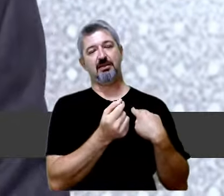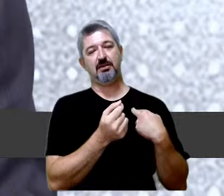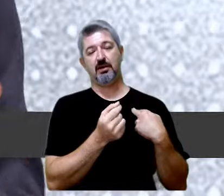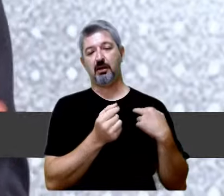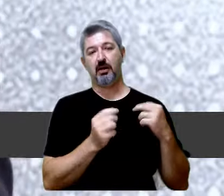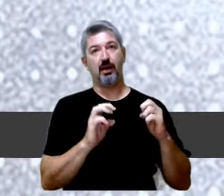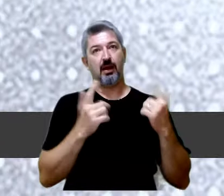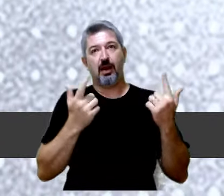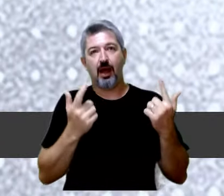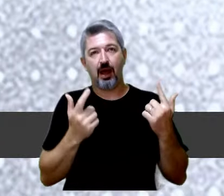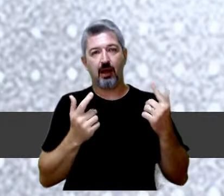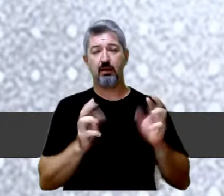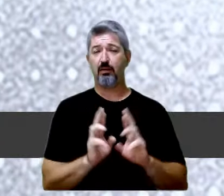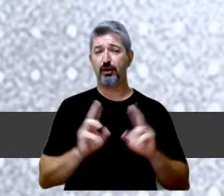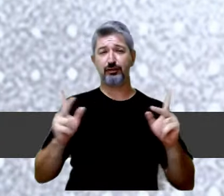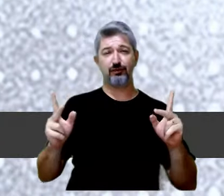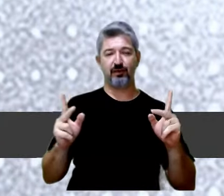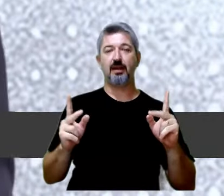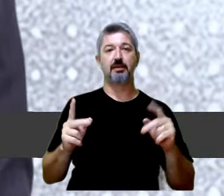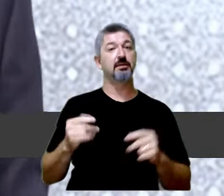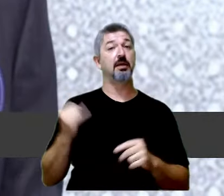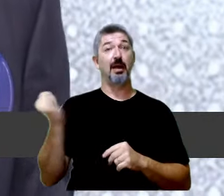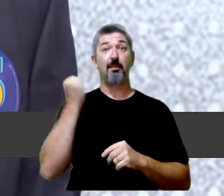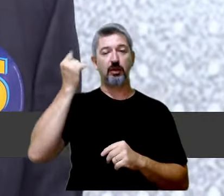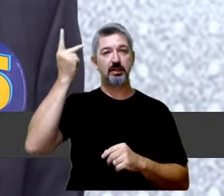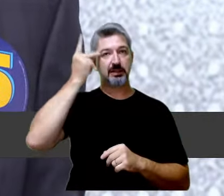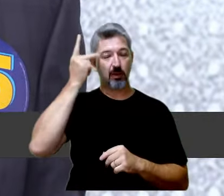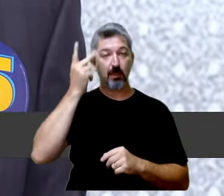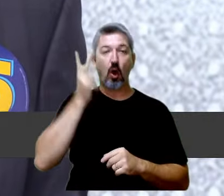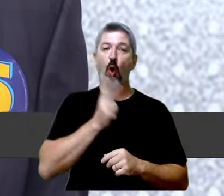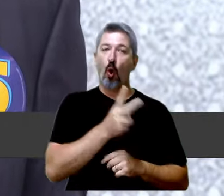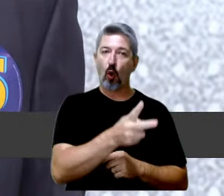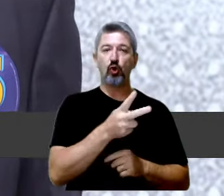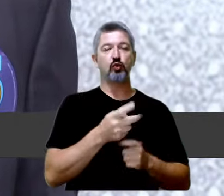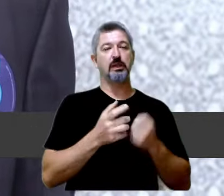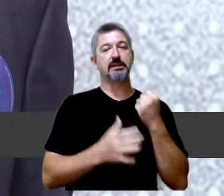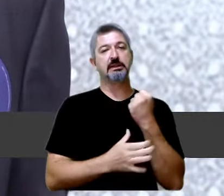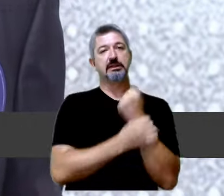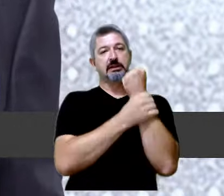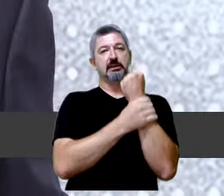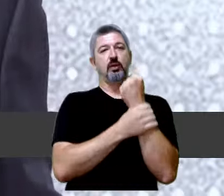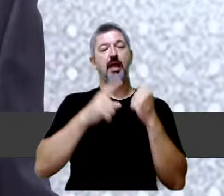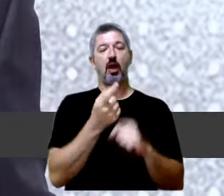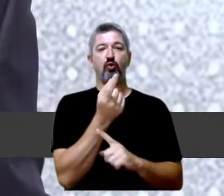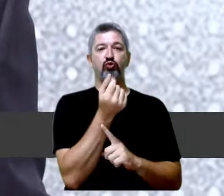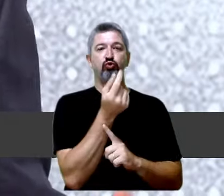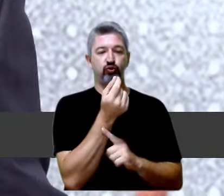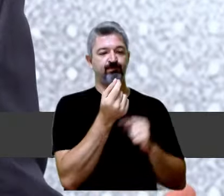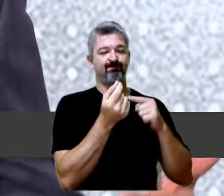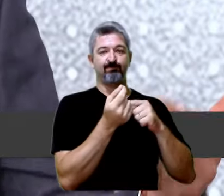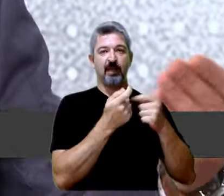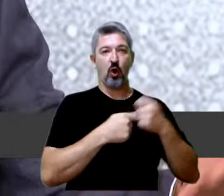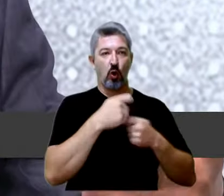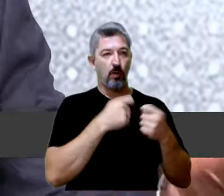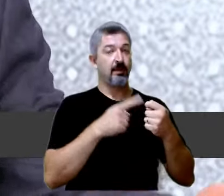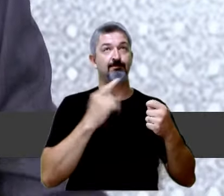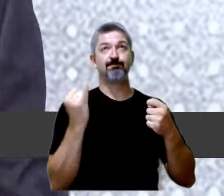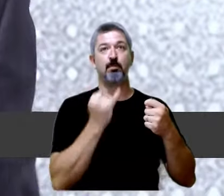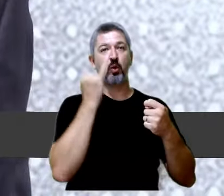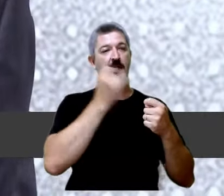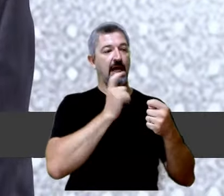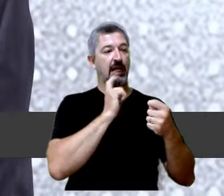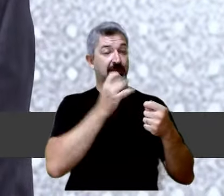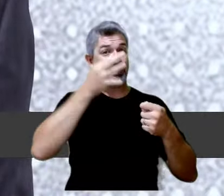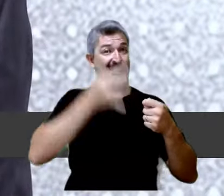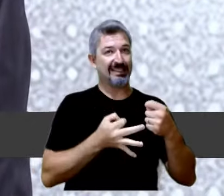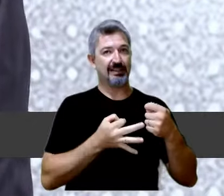diferença é muito importante São Paulo continuar num caminho seguro porque a questão das Finanças é algo fundamental para que a gente mantenha os serviços